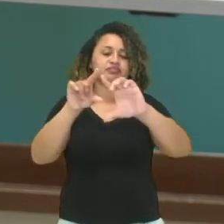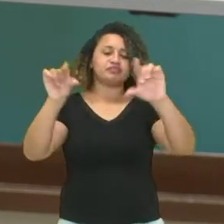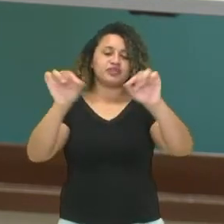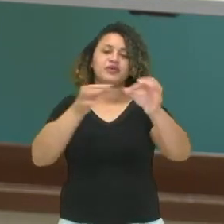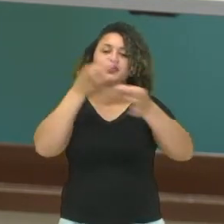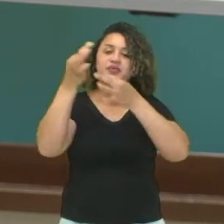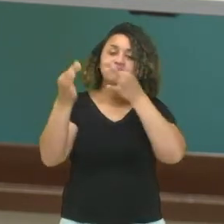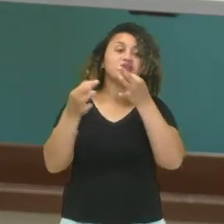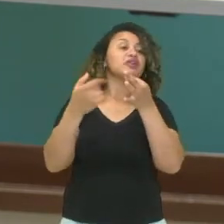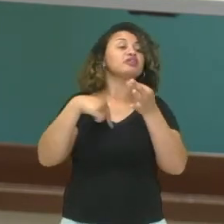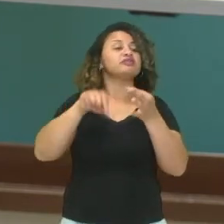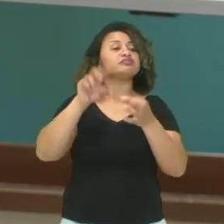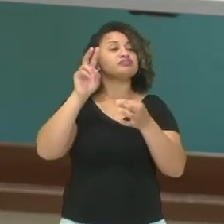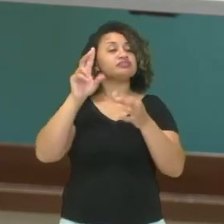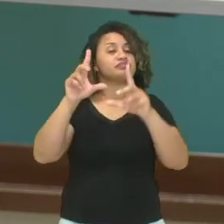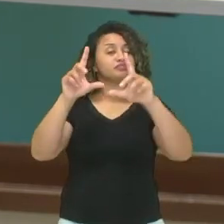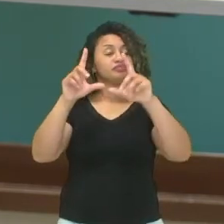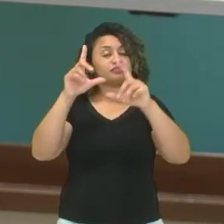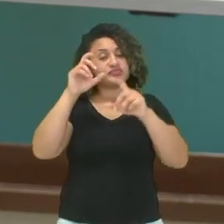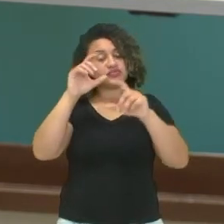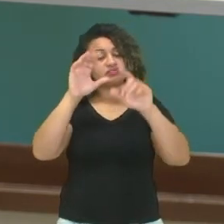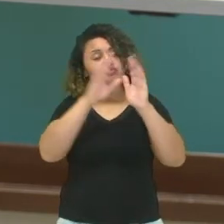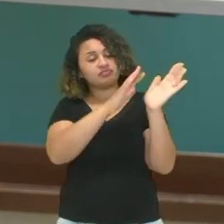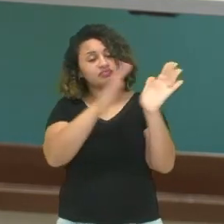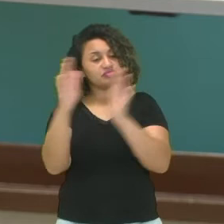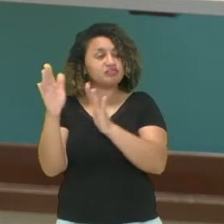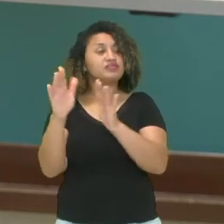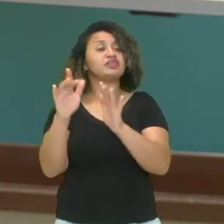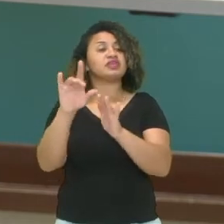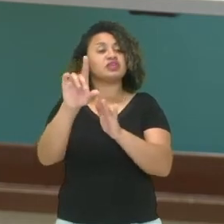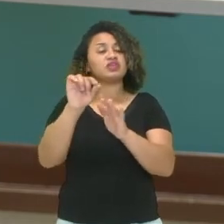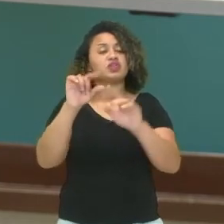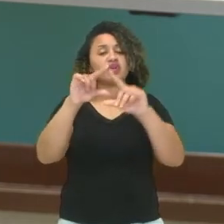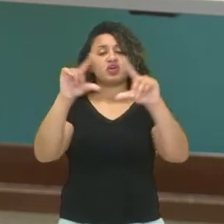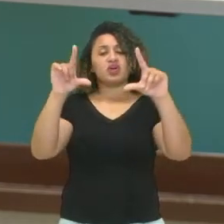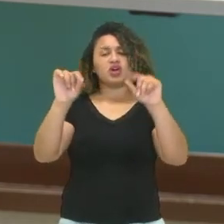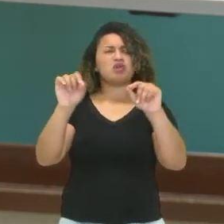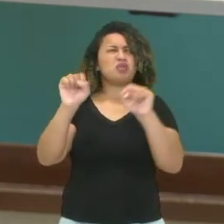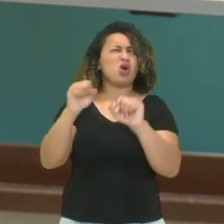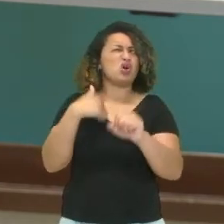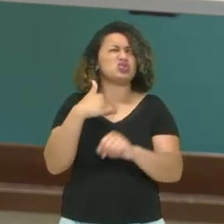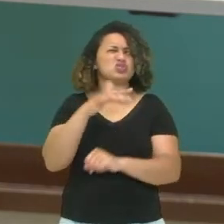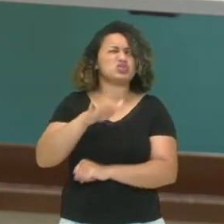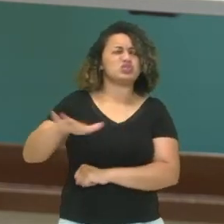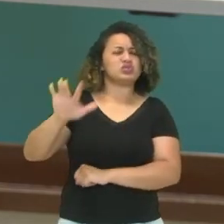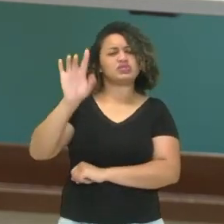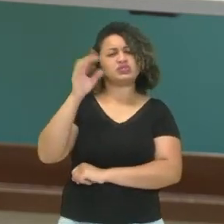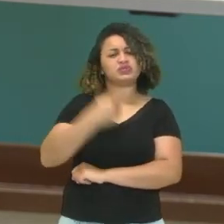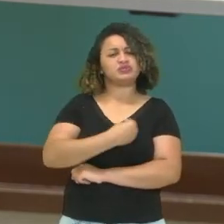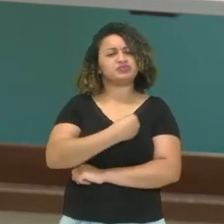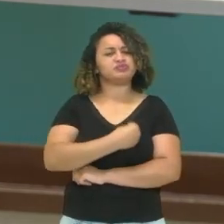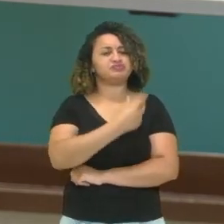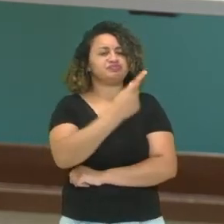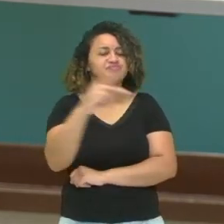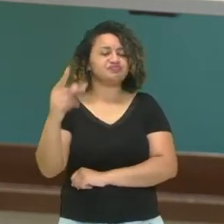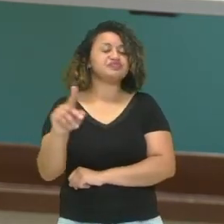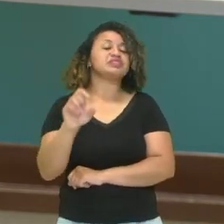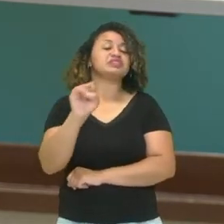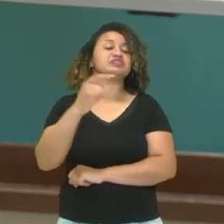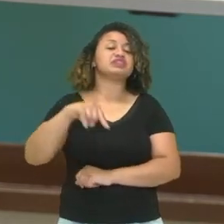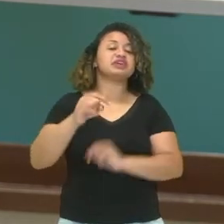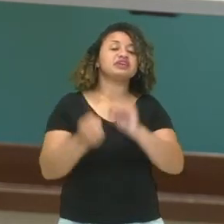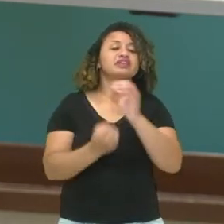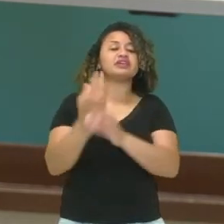o story de vocês, criarem caixinhas ali, pode ser a partir de situações da vida de vocês e vocês criarem